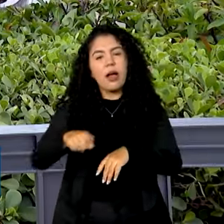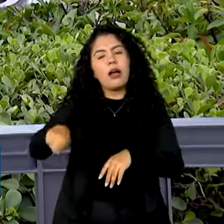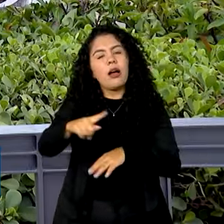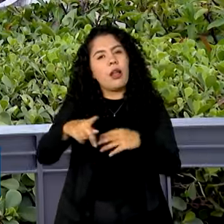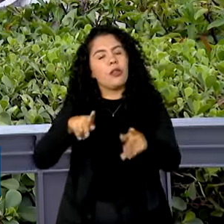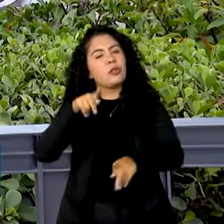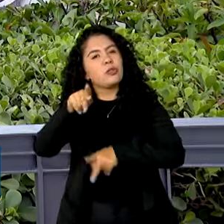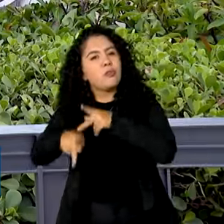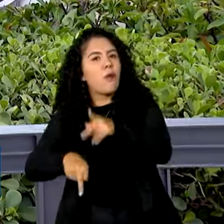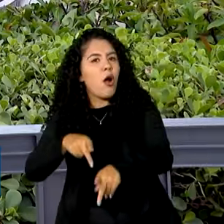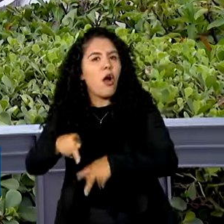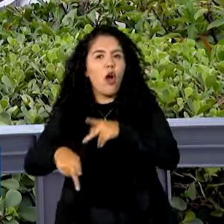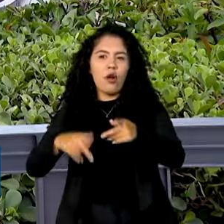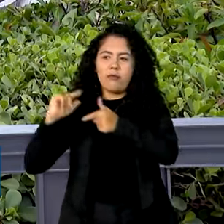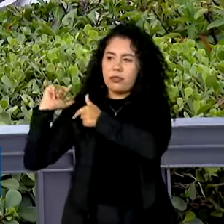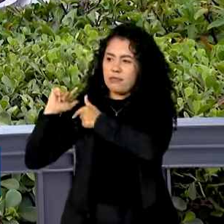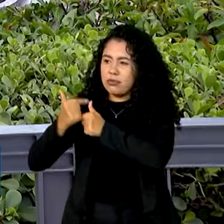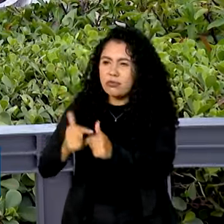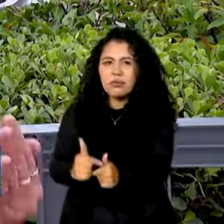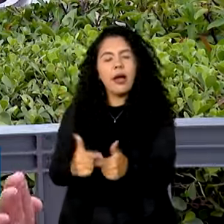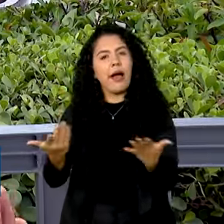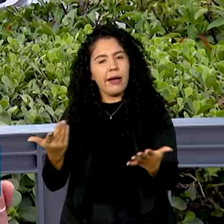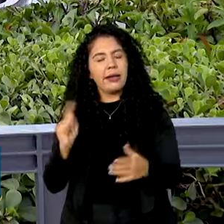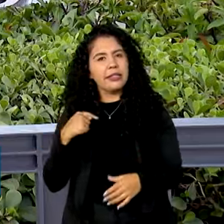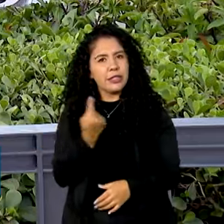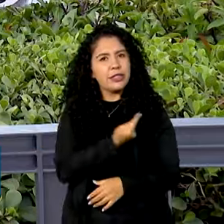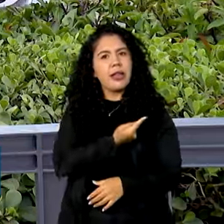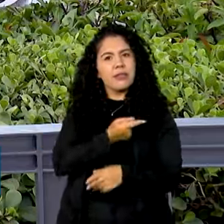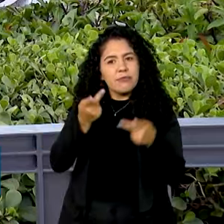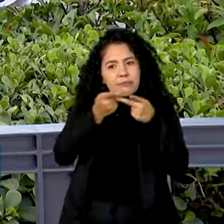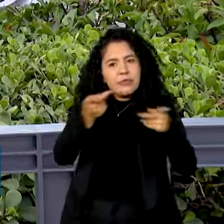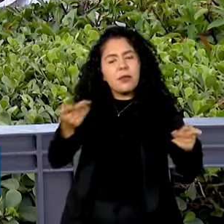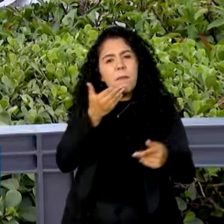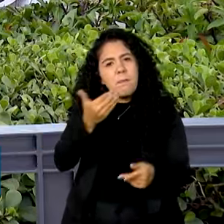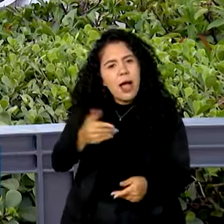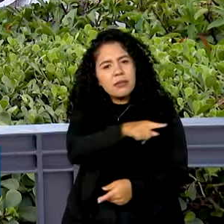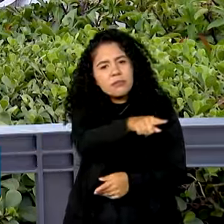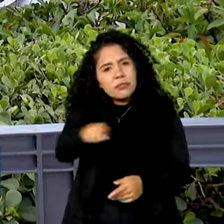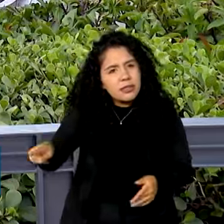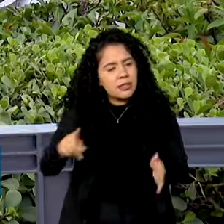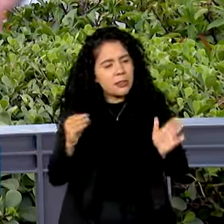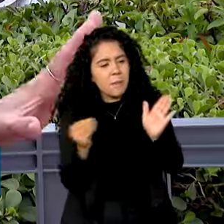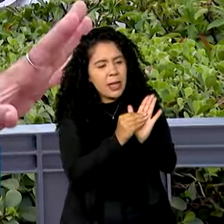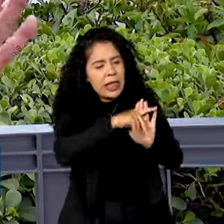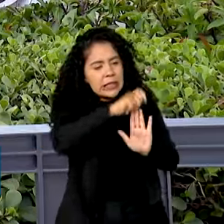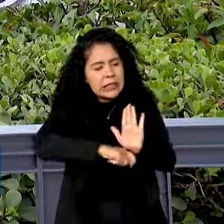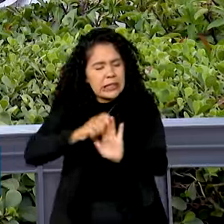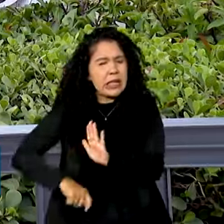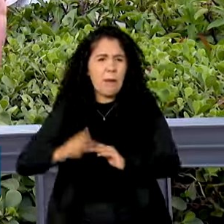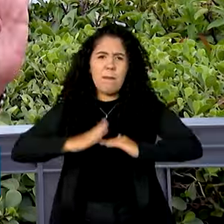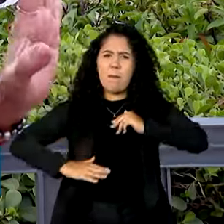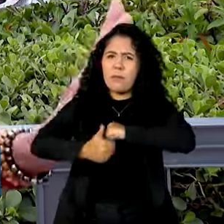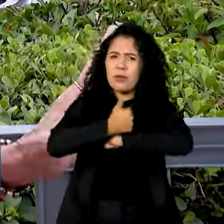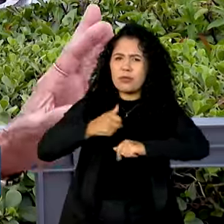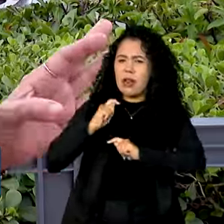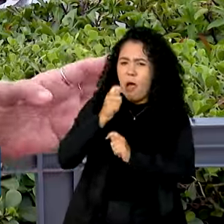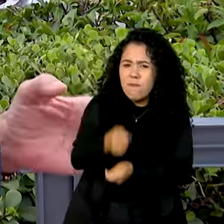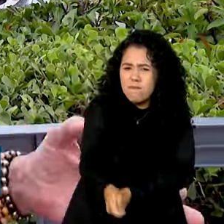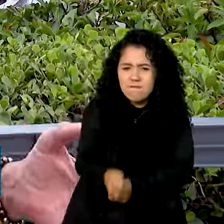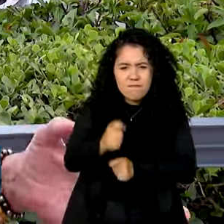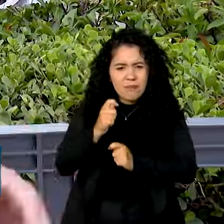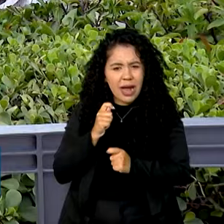povos originários. Então, a gente tem visitado e tem pedido. Pescadores, você não tem ideia. Tem, assim,